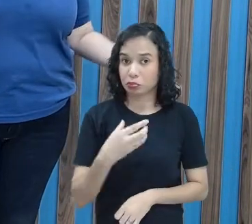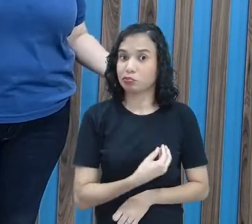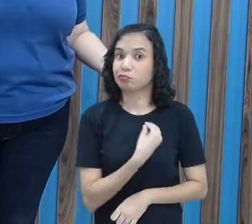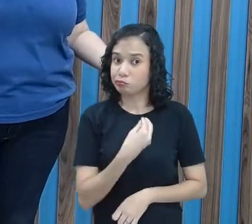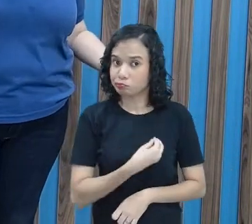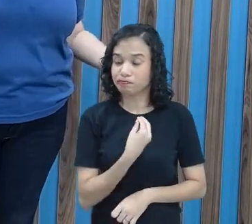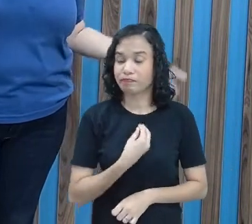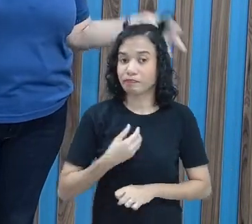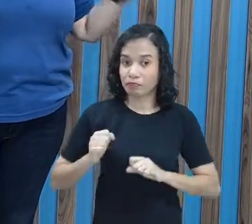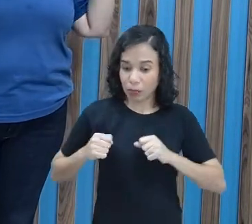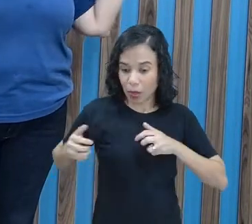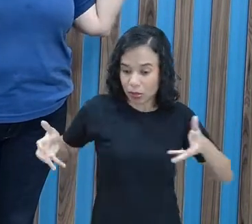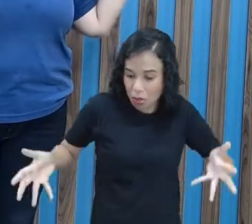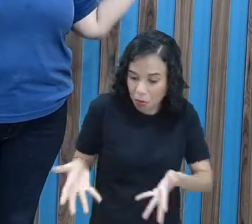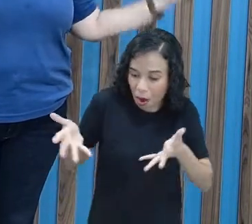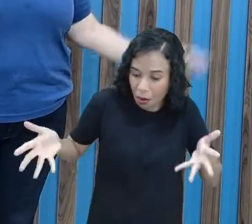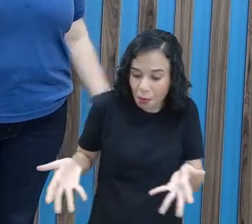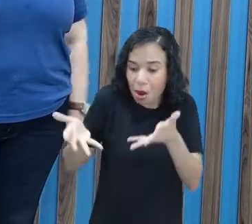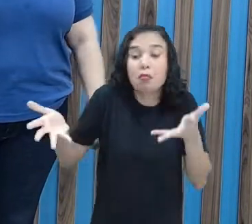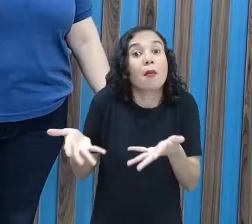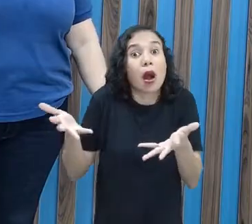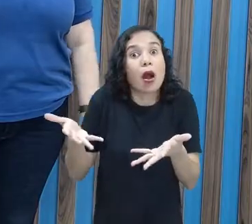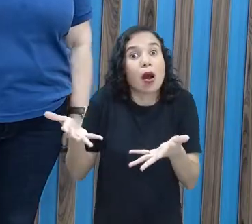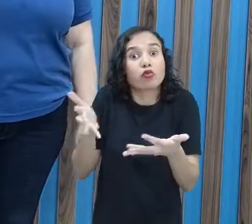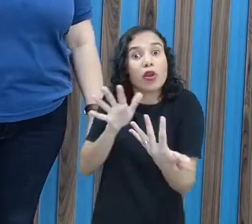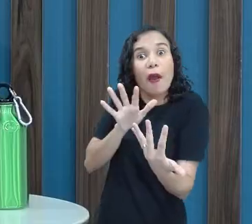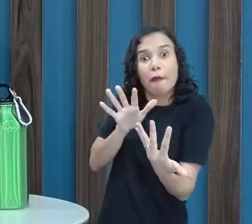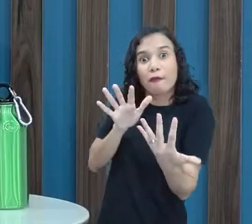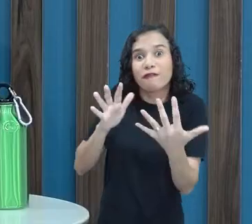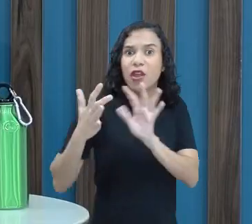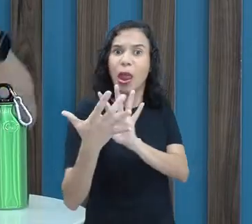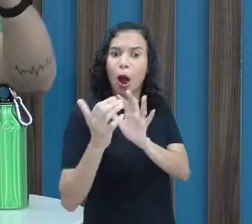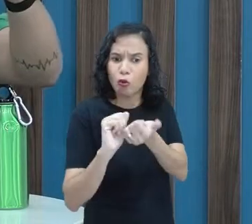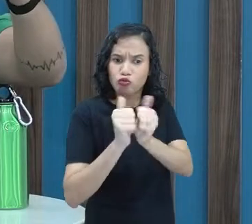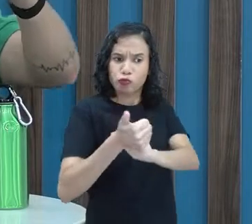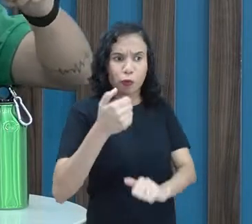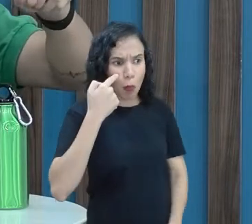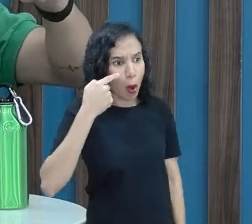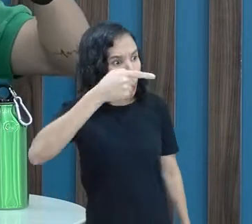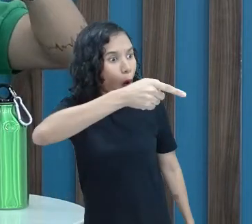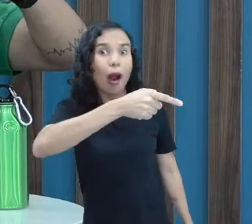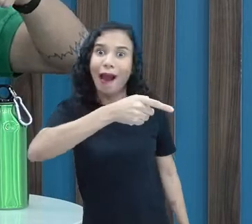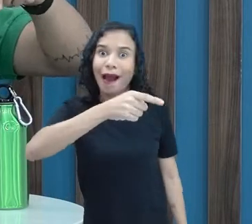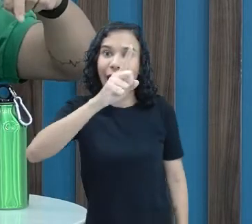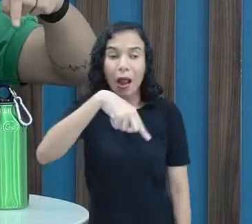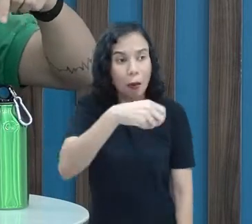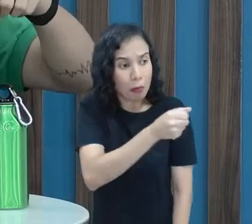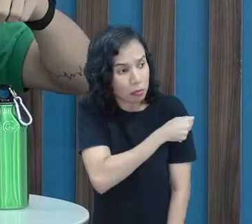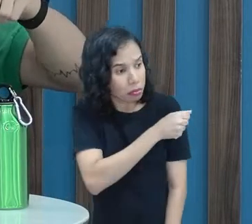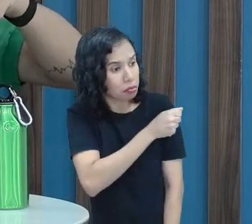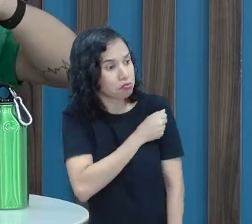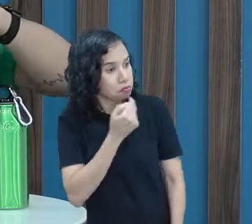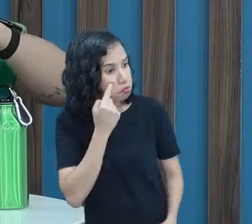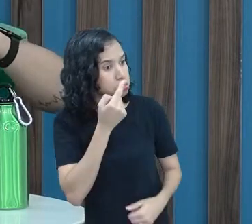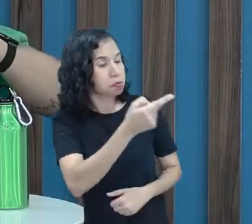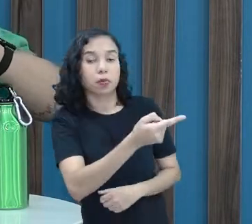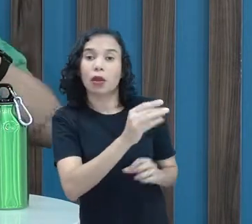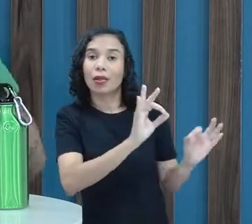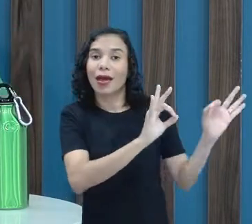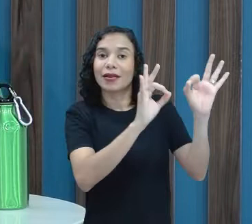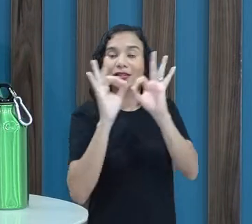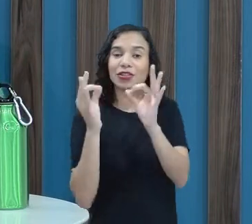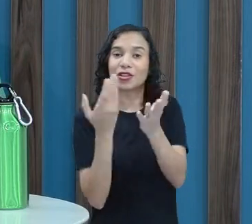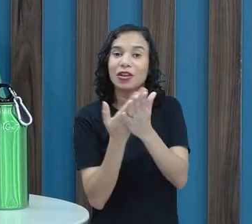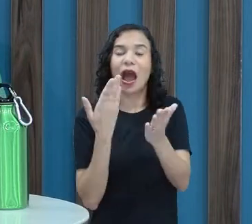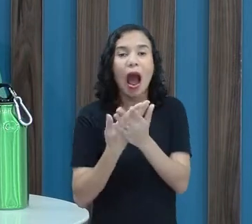quando trabalhada, vire, né? Consiga, daqui uns dias a gente vê assim, ó, aquele estudante que estava lá assistindo